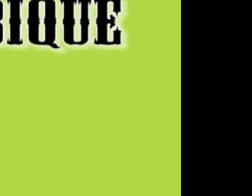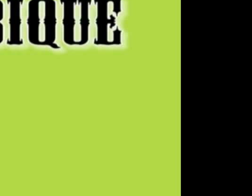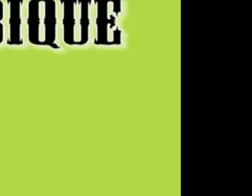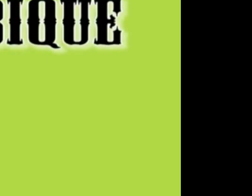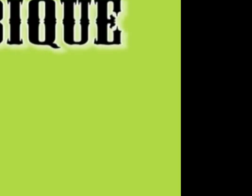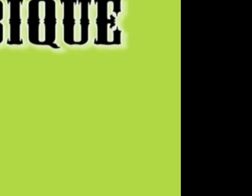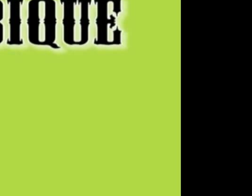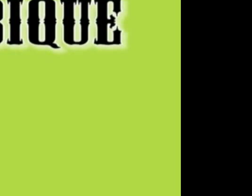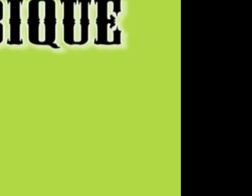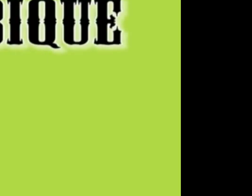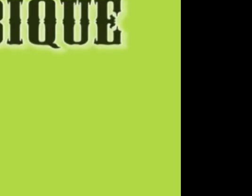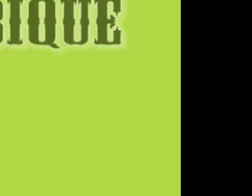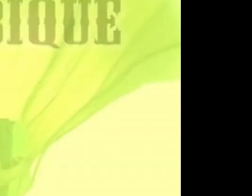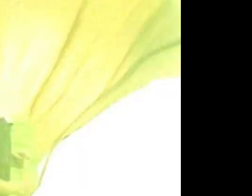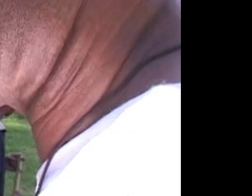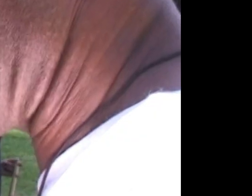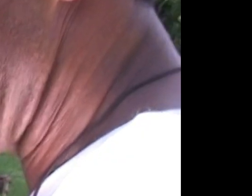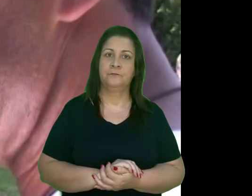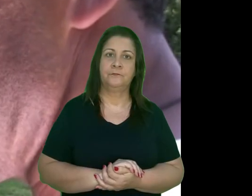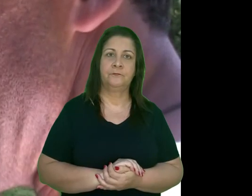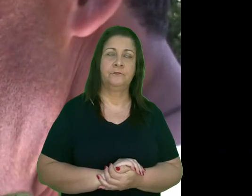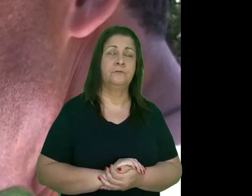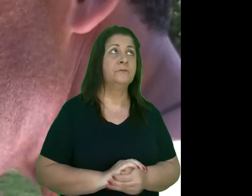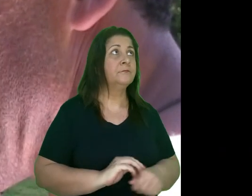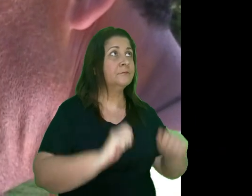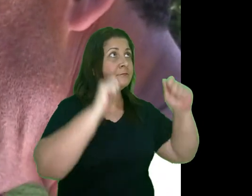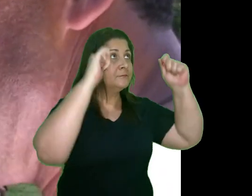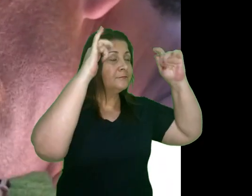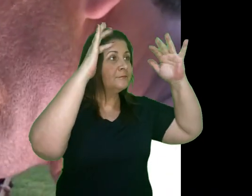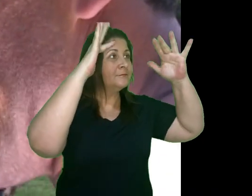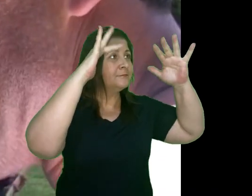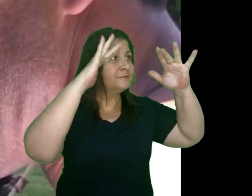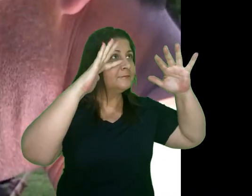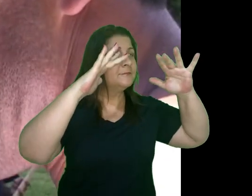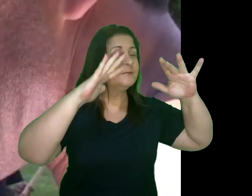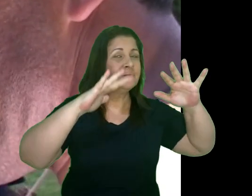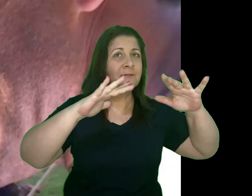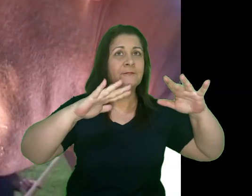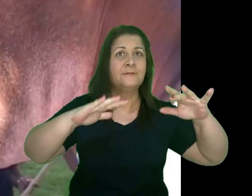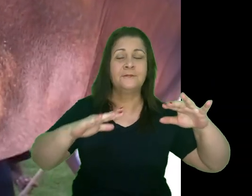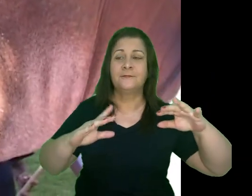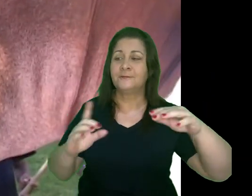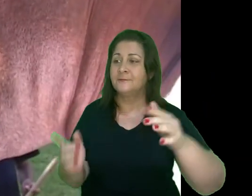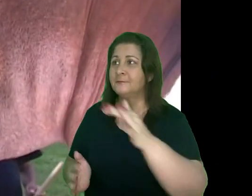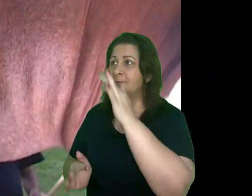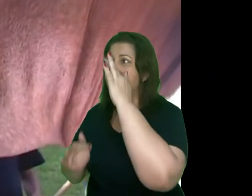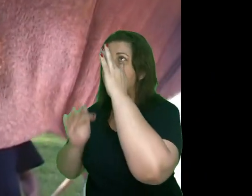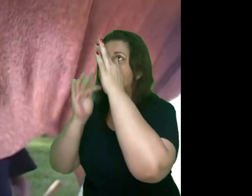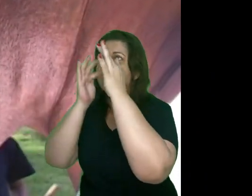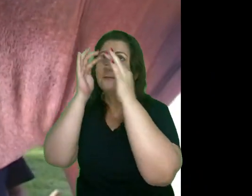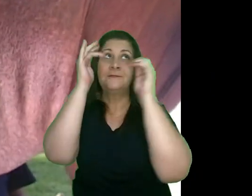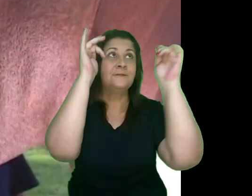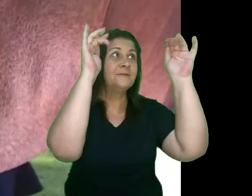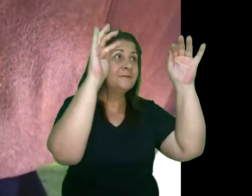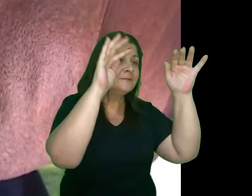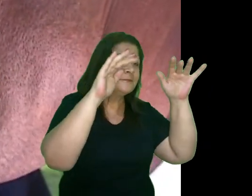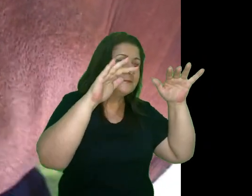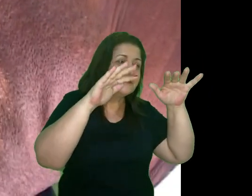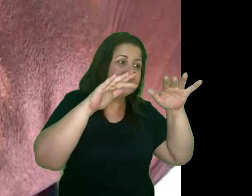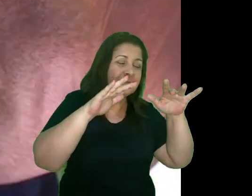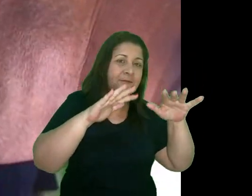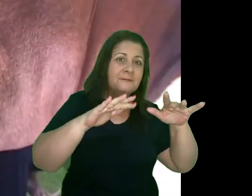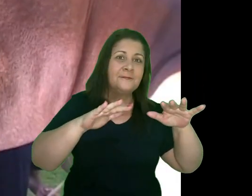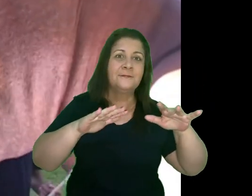Eu deito no jardim, cai sereno, cai. Deito no vento da roseira, cai